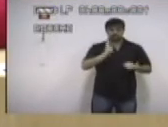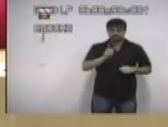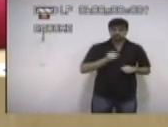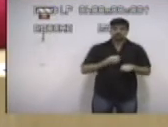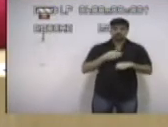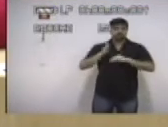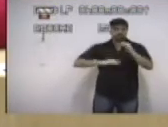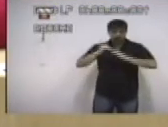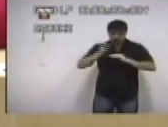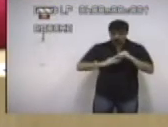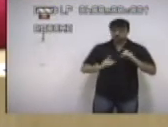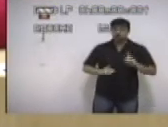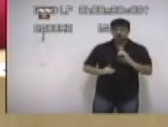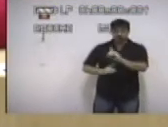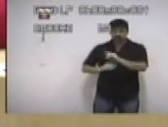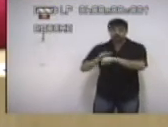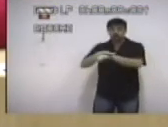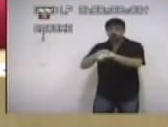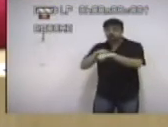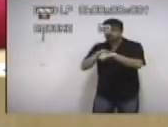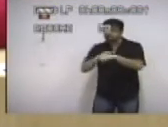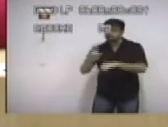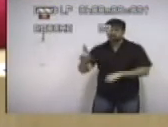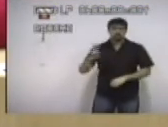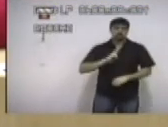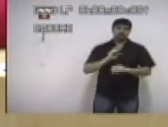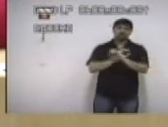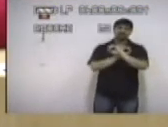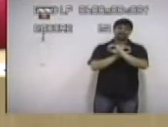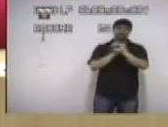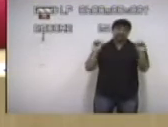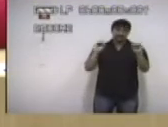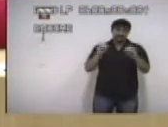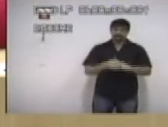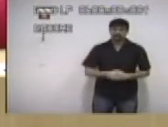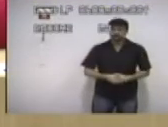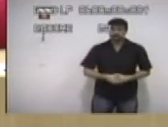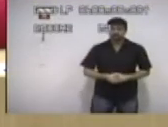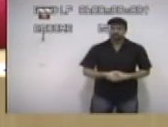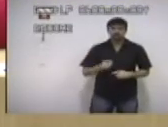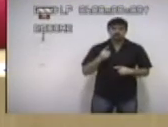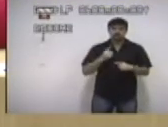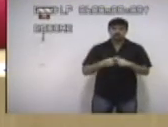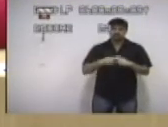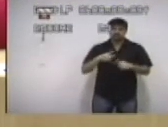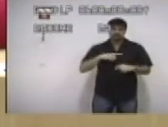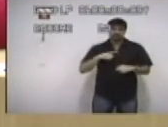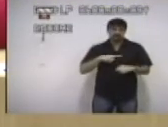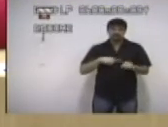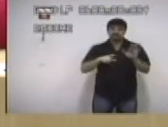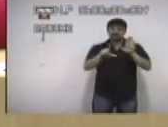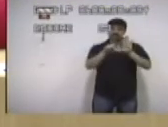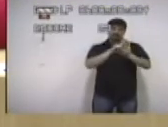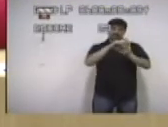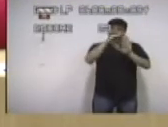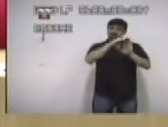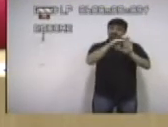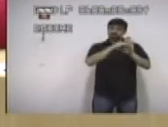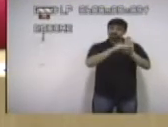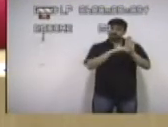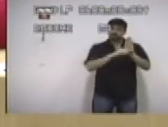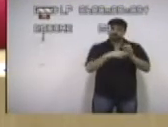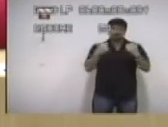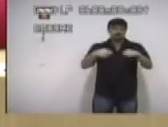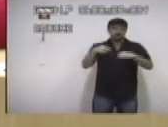mas infelizmente nada pode ser feito a justificativa que tem um taque e o tá que